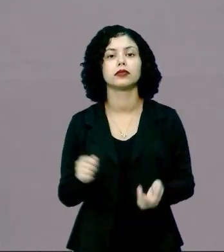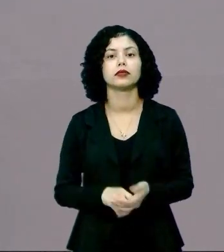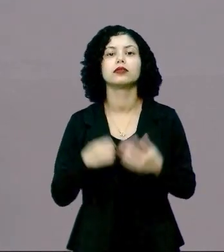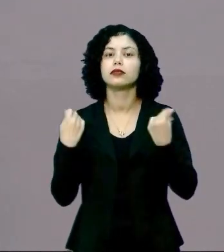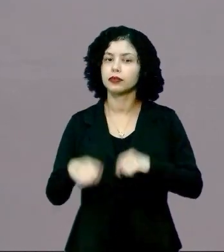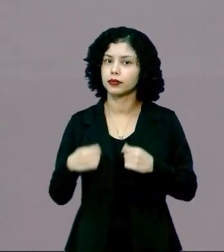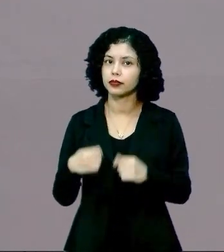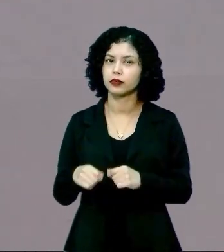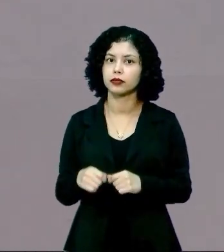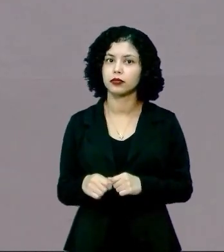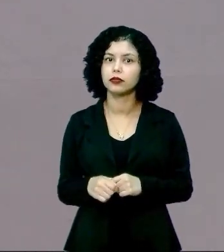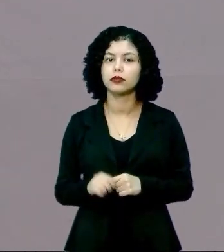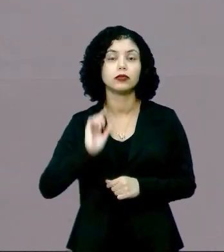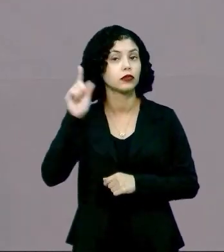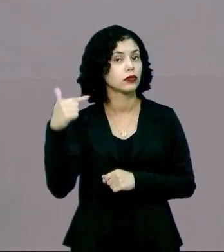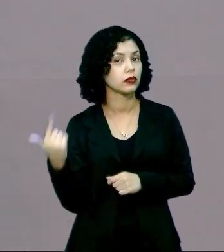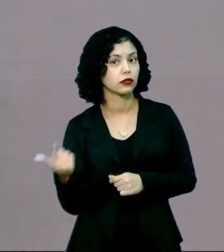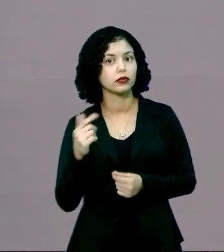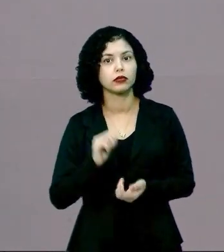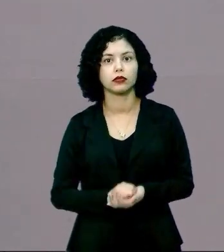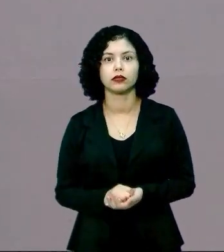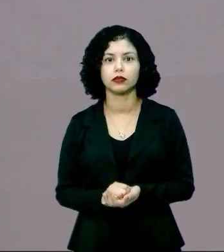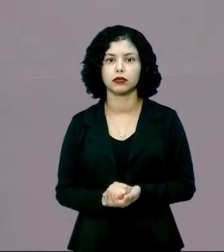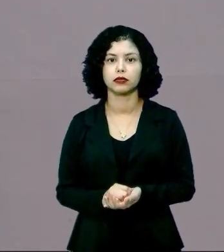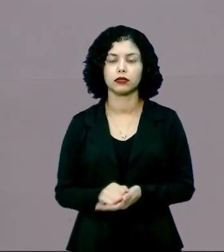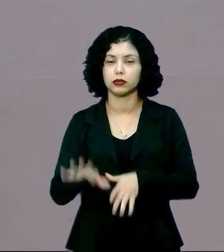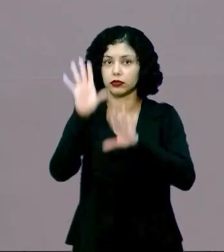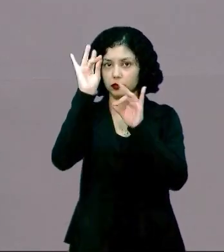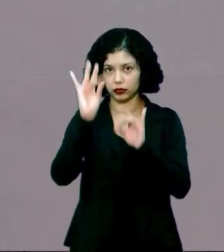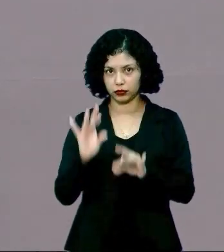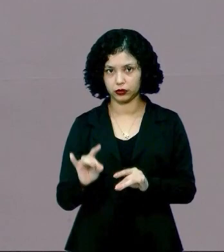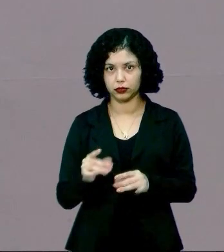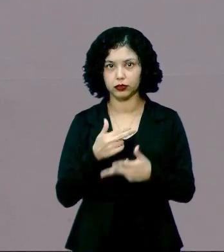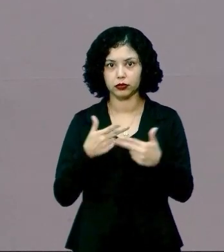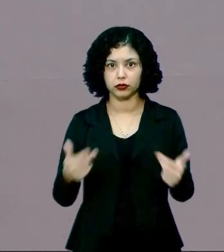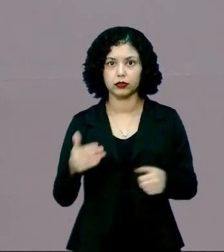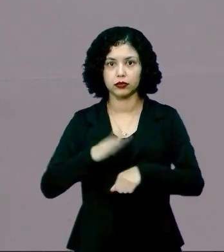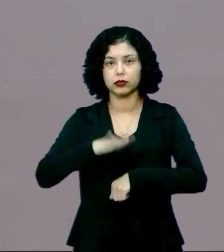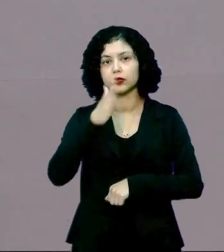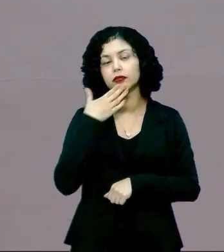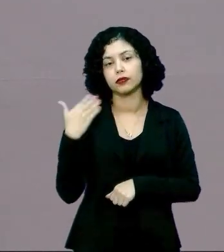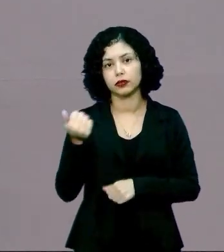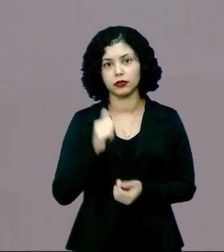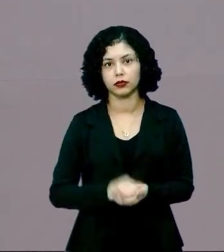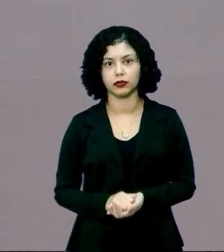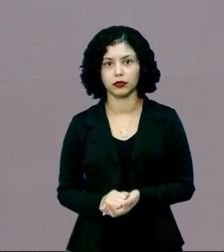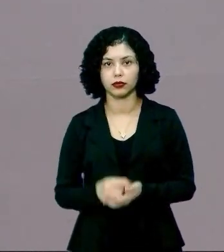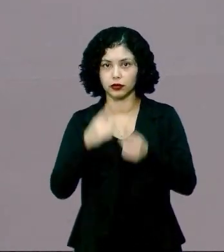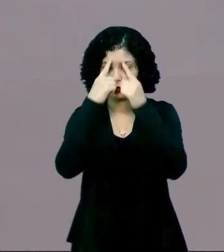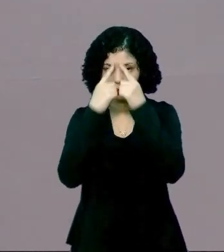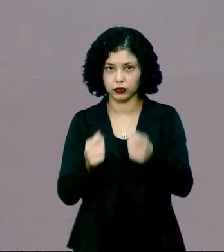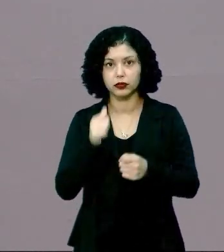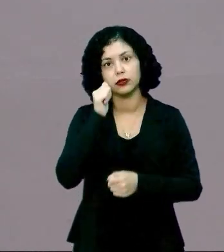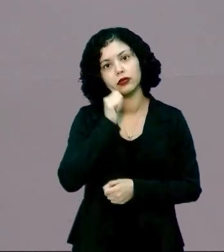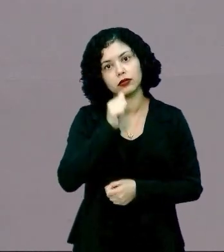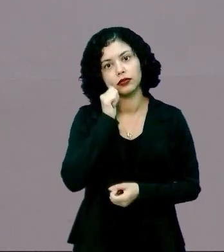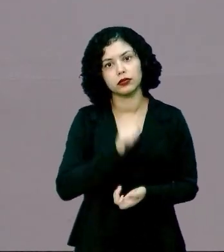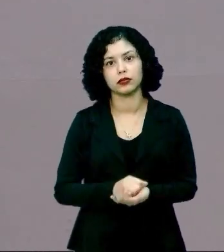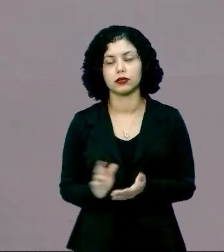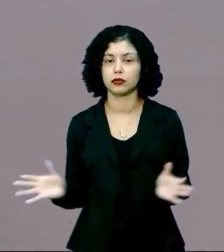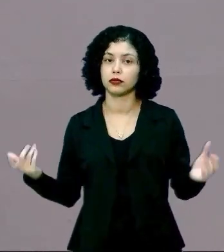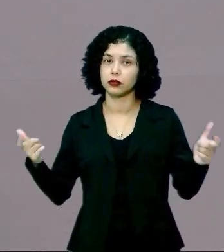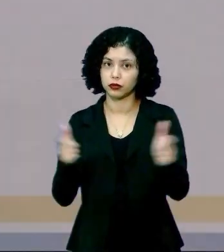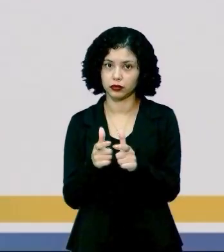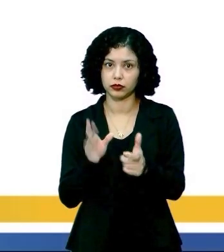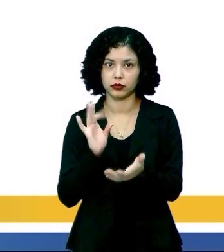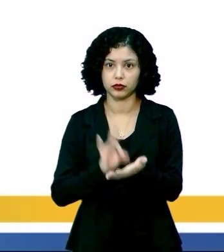nós precisamos de outros recursos, outras coisas que sejam mais eficazes para que a violência contra a mulher ela seja